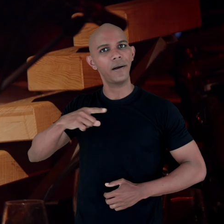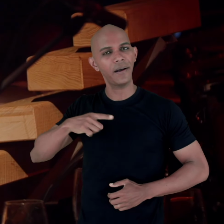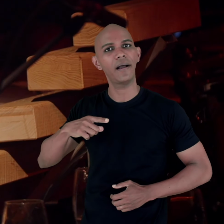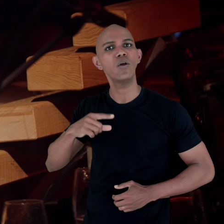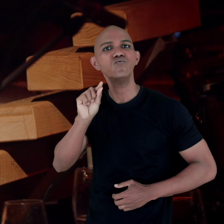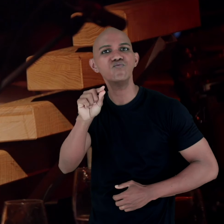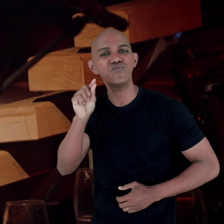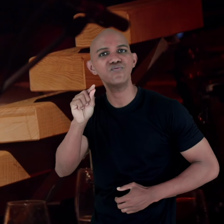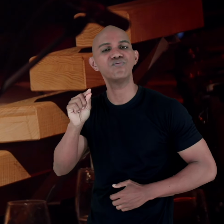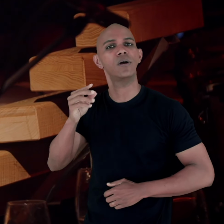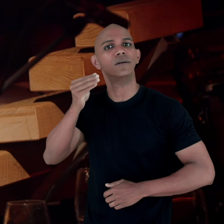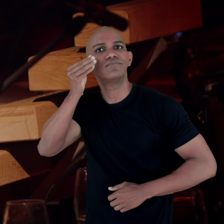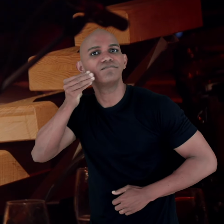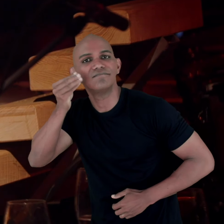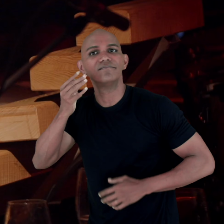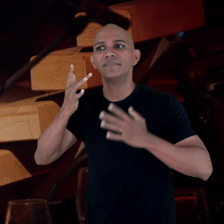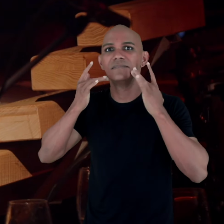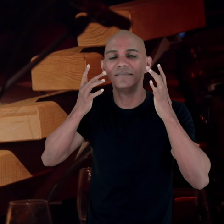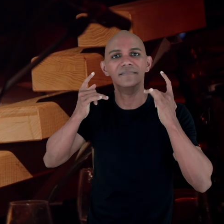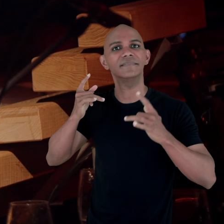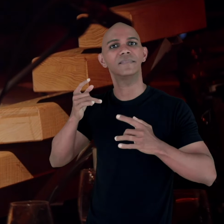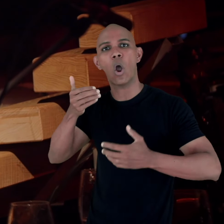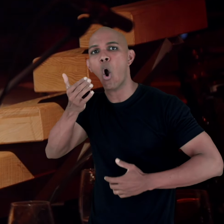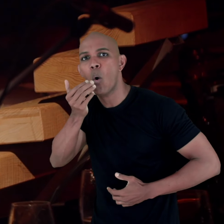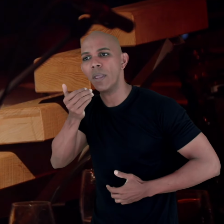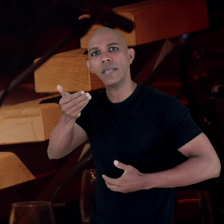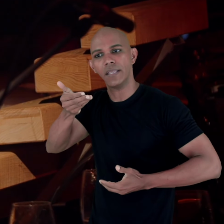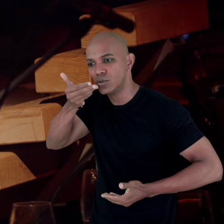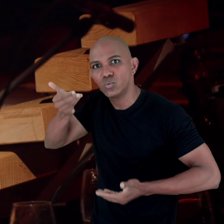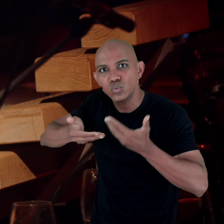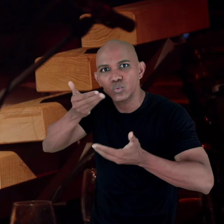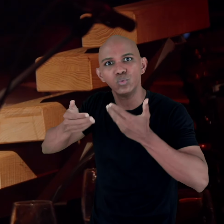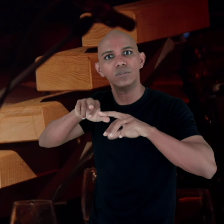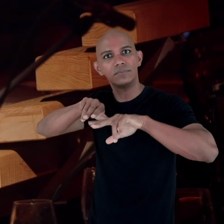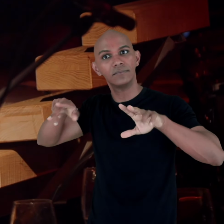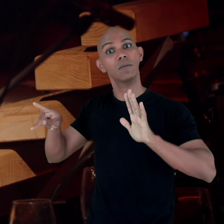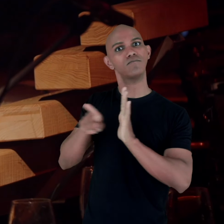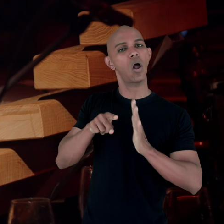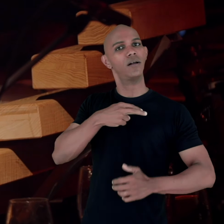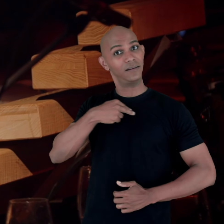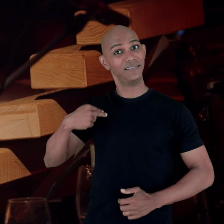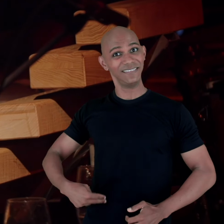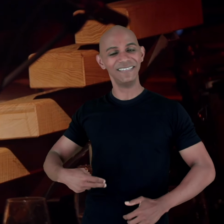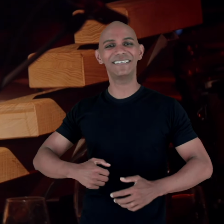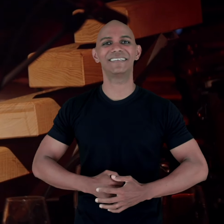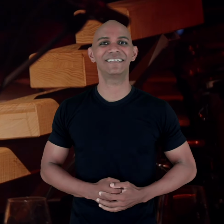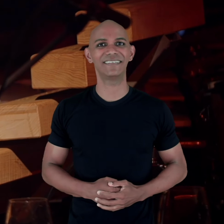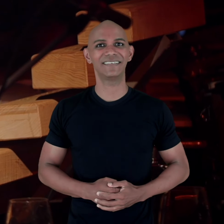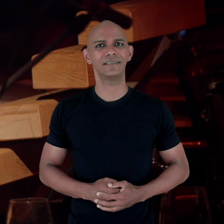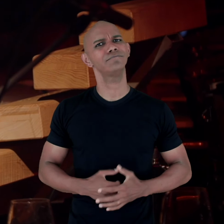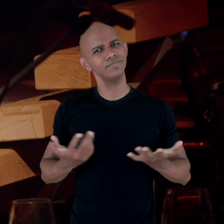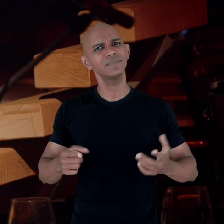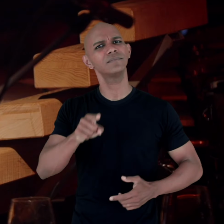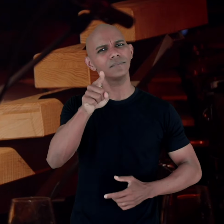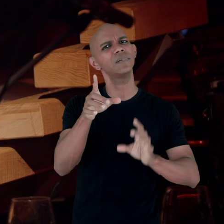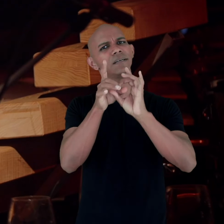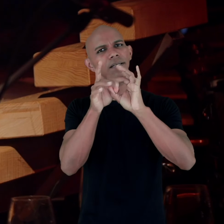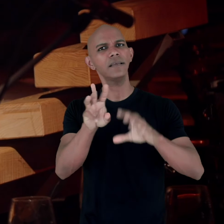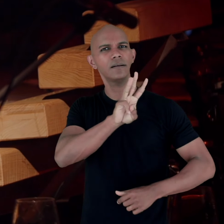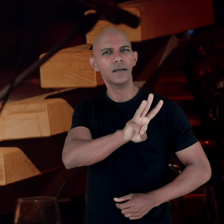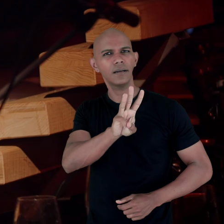cultura chinesa, apresentações artísticas e espaço gastronômico chinês. Acesse, portanto, o nosso